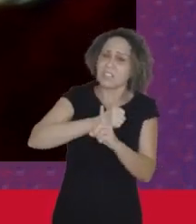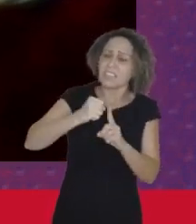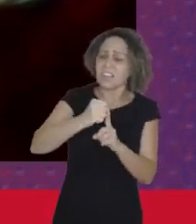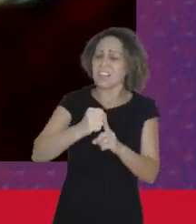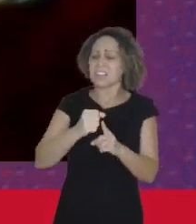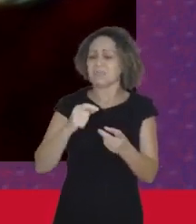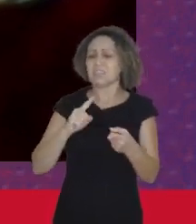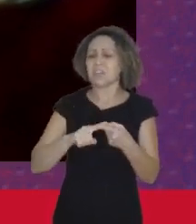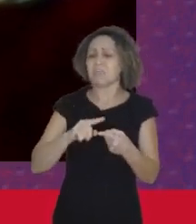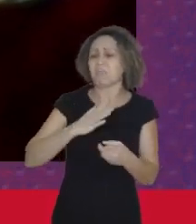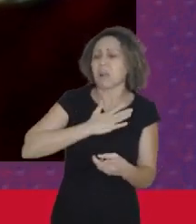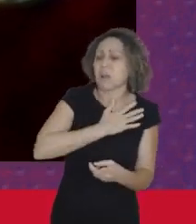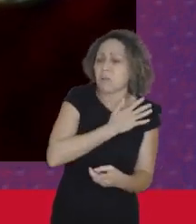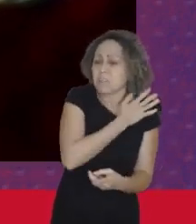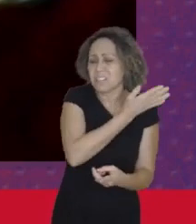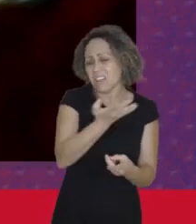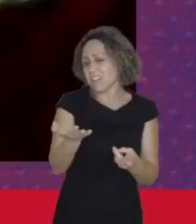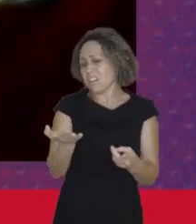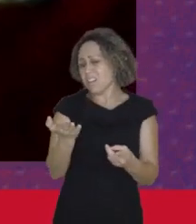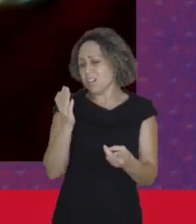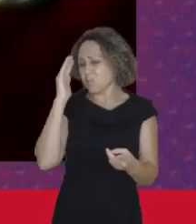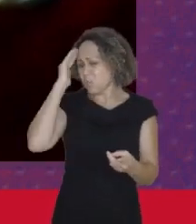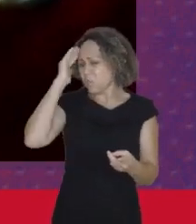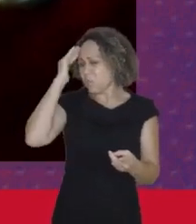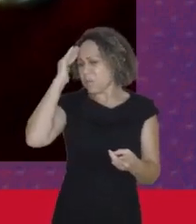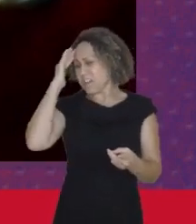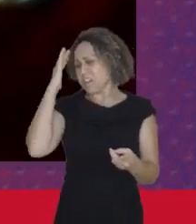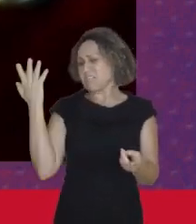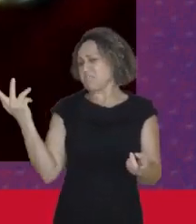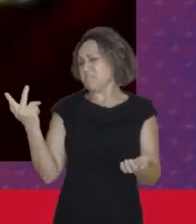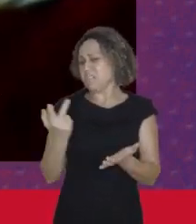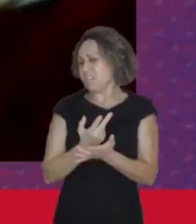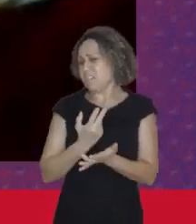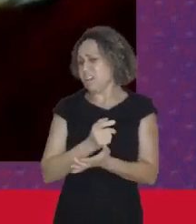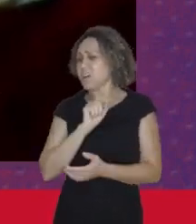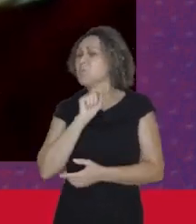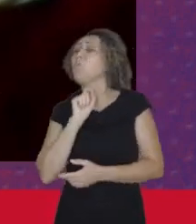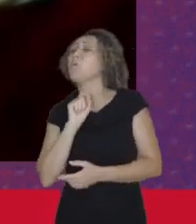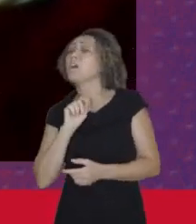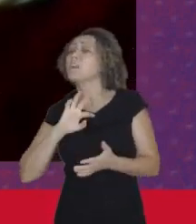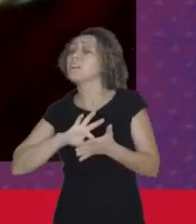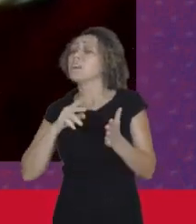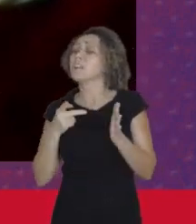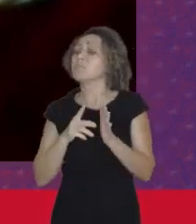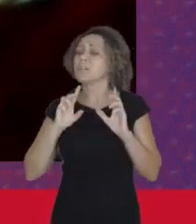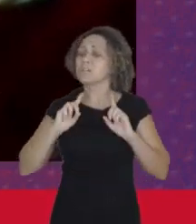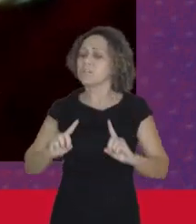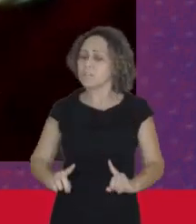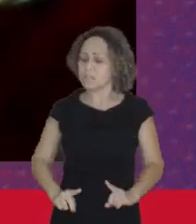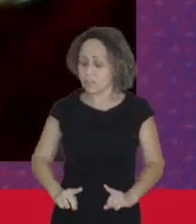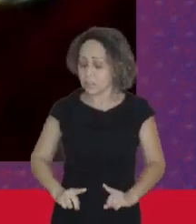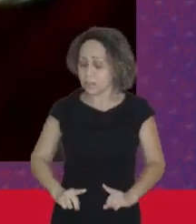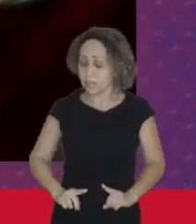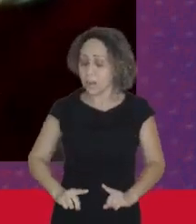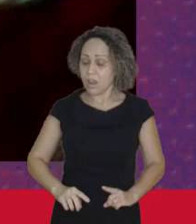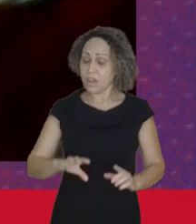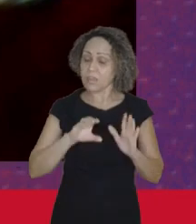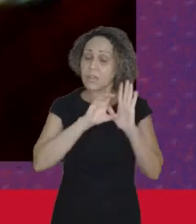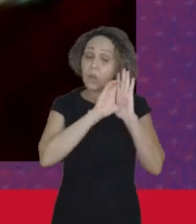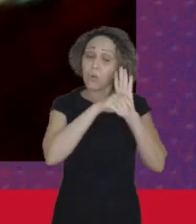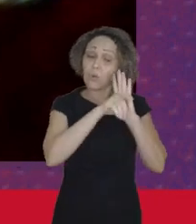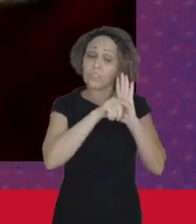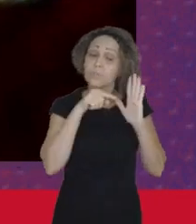conhecimento errôneo, né, sobre a deficiência. Então, essa concepção ecológica é um